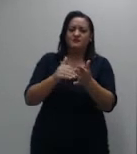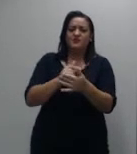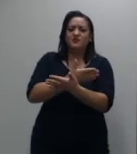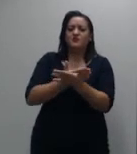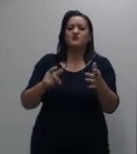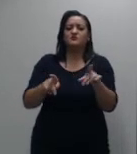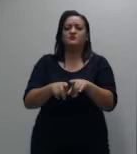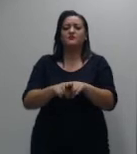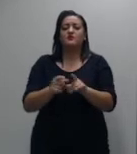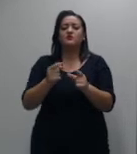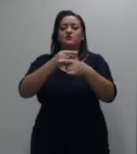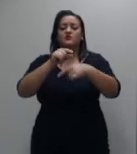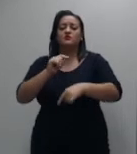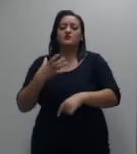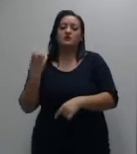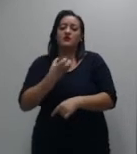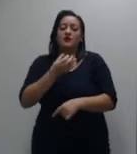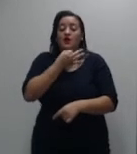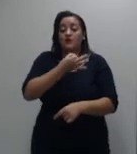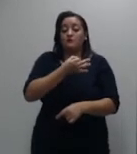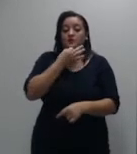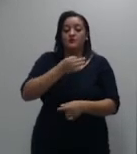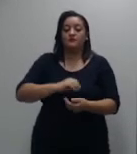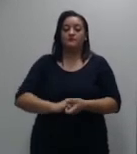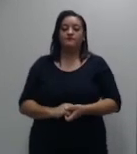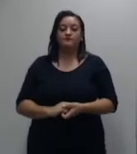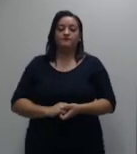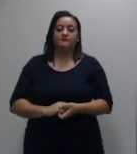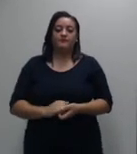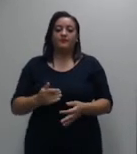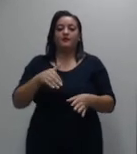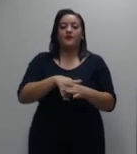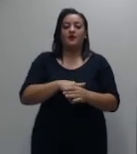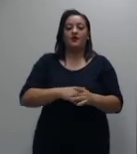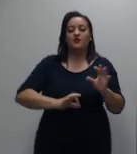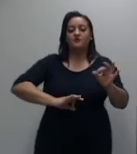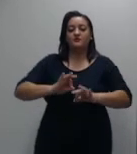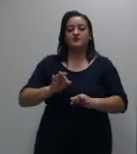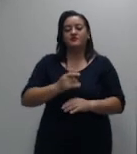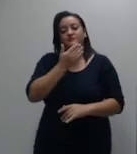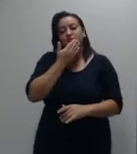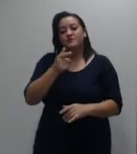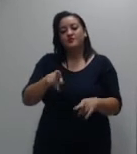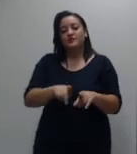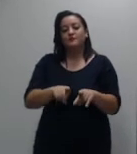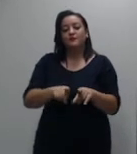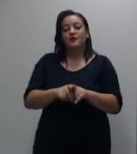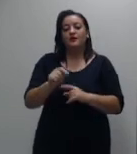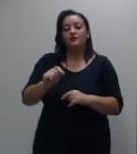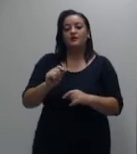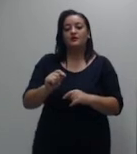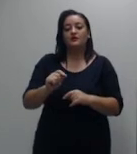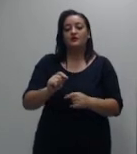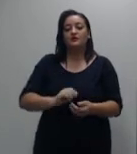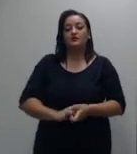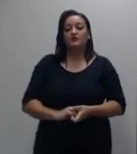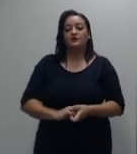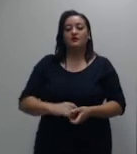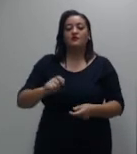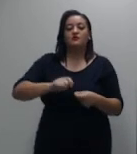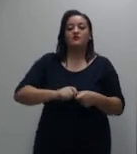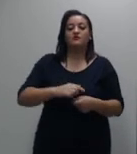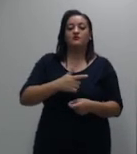acordado que você tentou para comentar no meio do trâmite desse pedido e que foi requerido